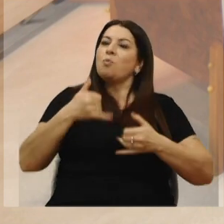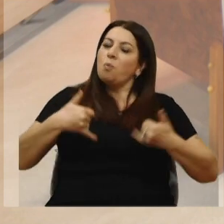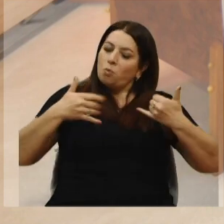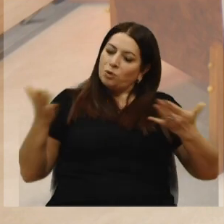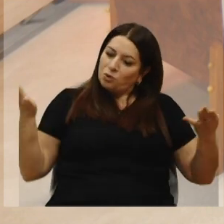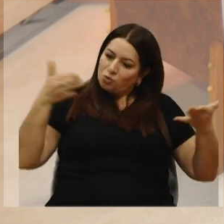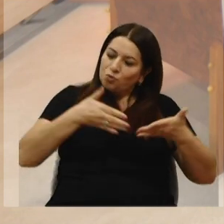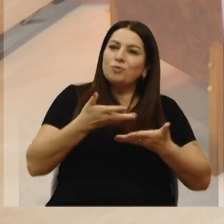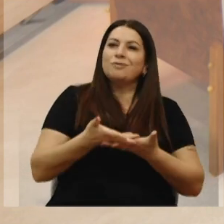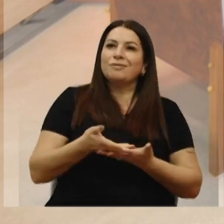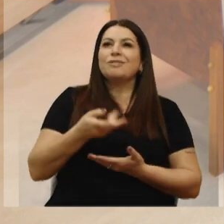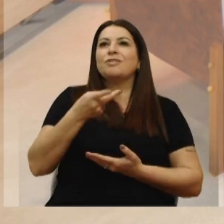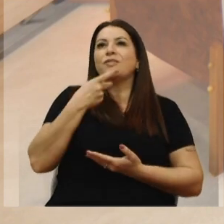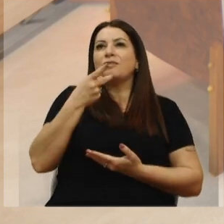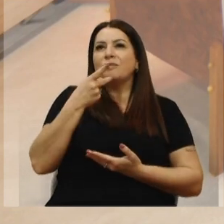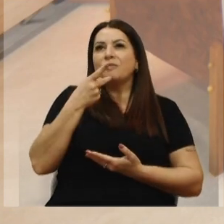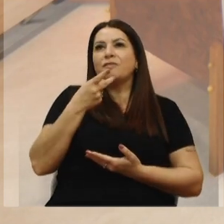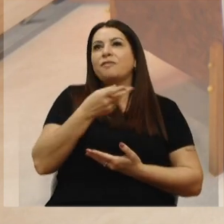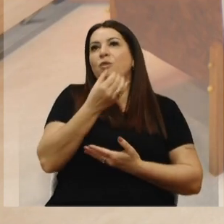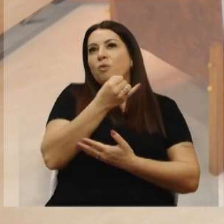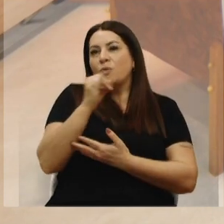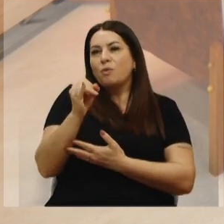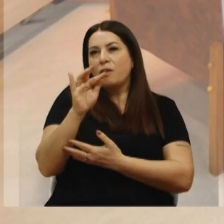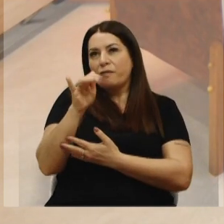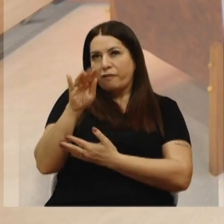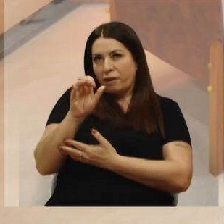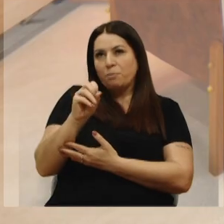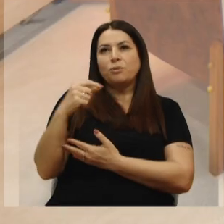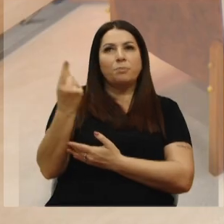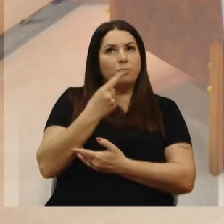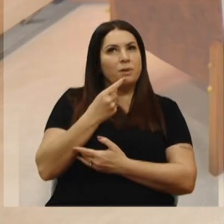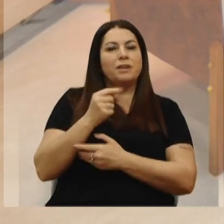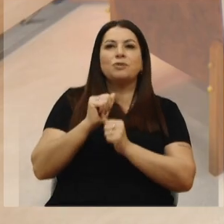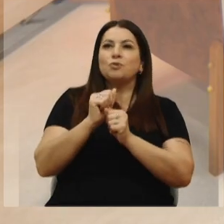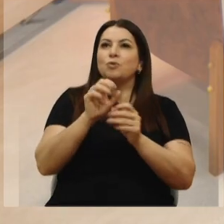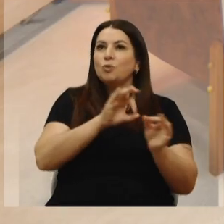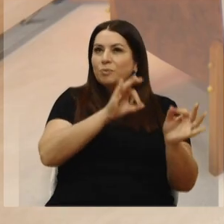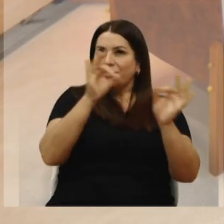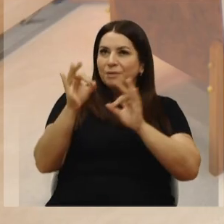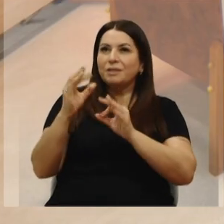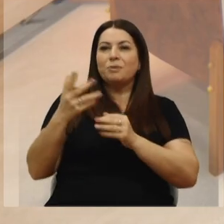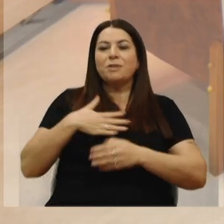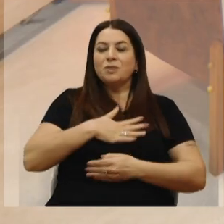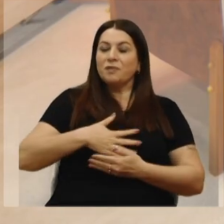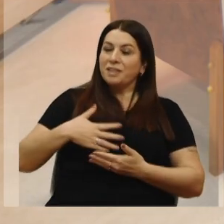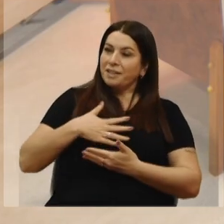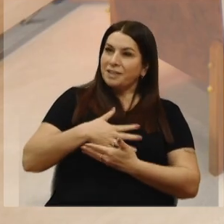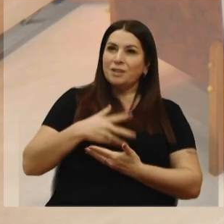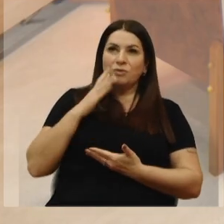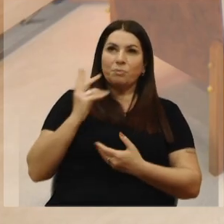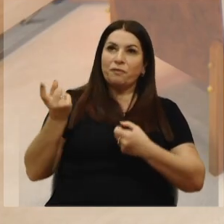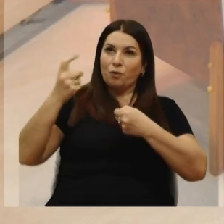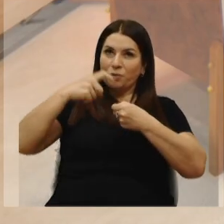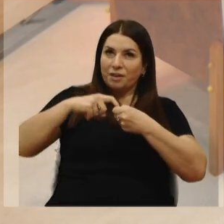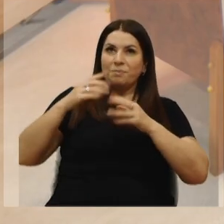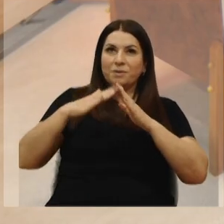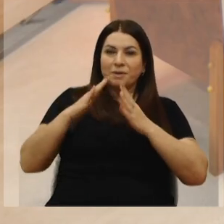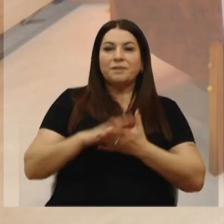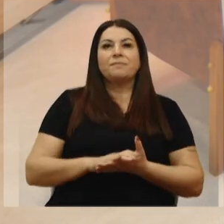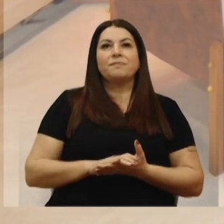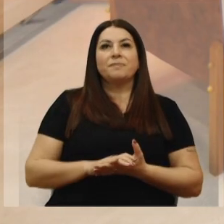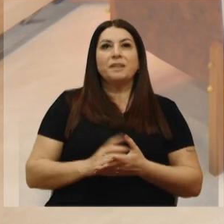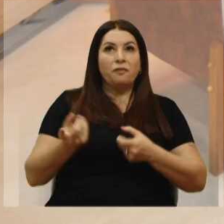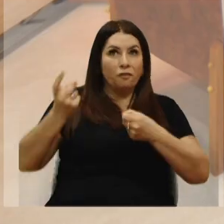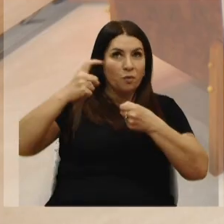delongas, uma honra tê-lo conosco aqui. Olá, Fábio, aos espectadores também do teu programa Café com Letras, uma enorme satisfação sempre retornar a esta